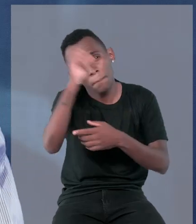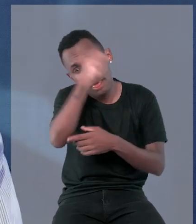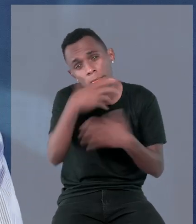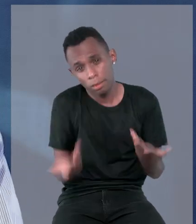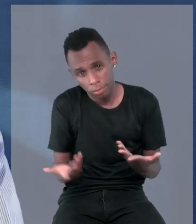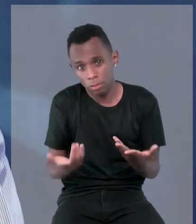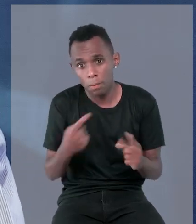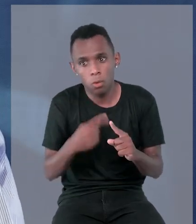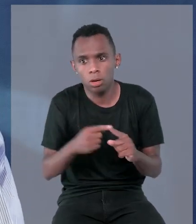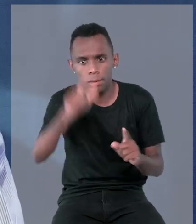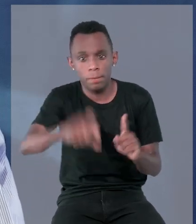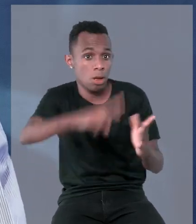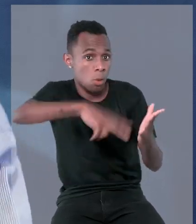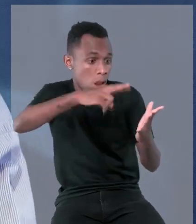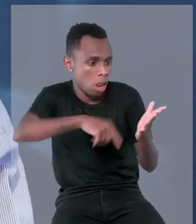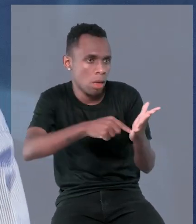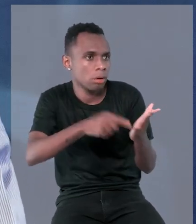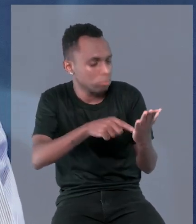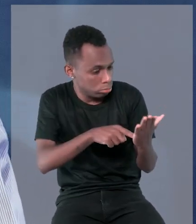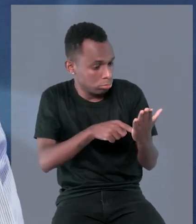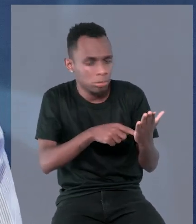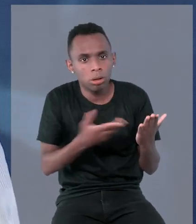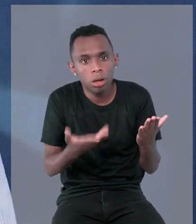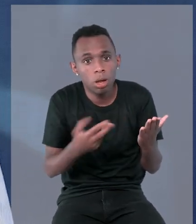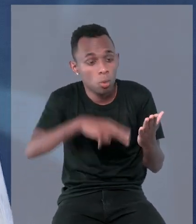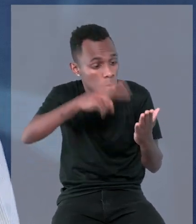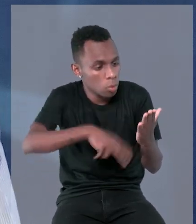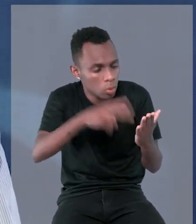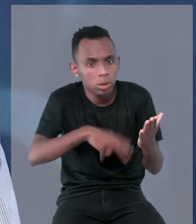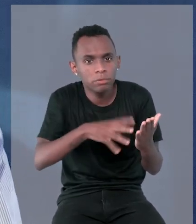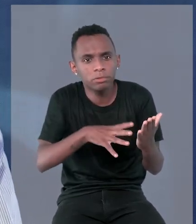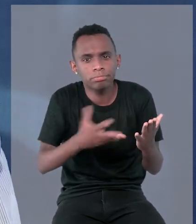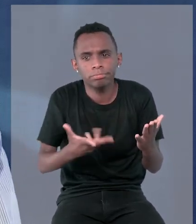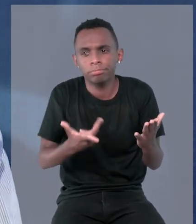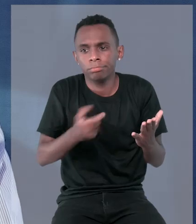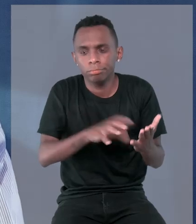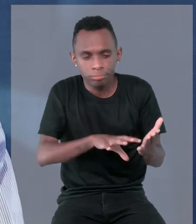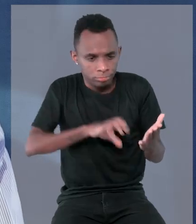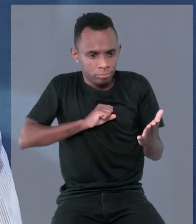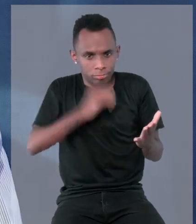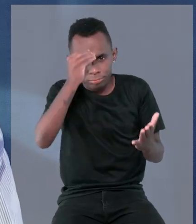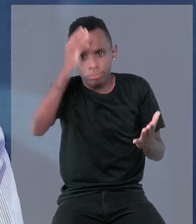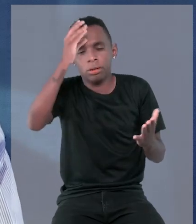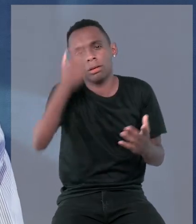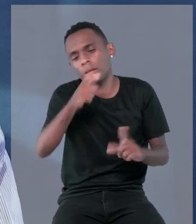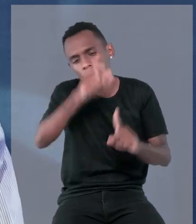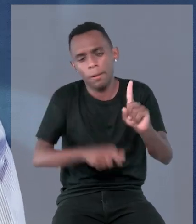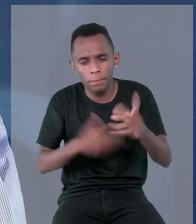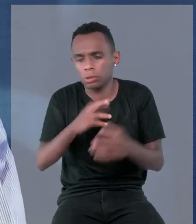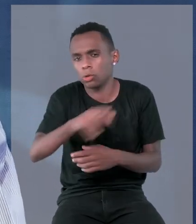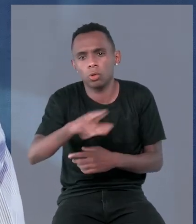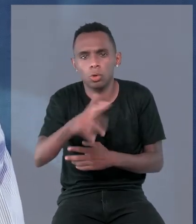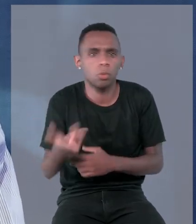Porque eu acho que o leitor, como no livro do Gifone, o leitor ganha muito com o livro de um cara, né,